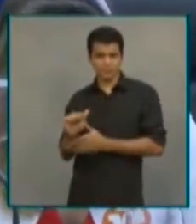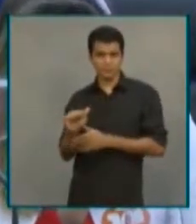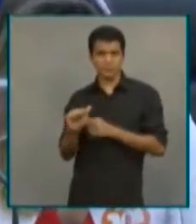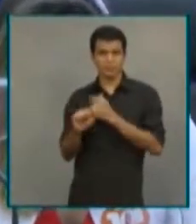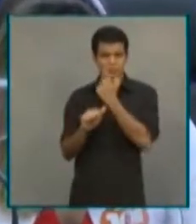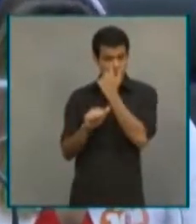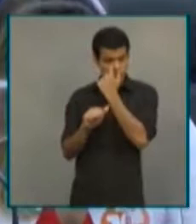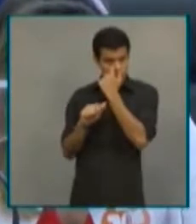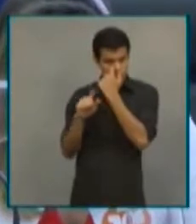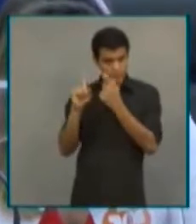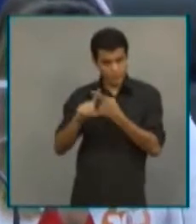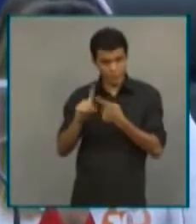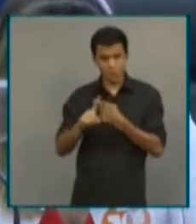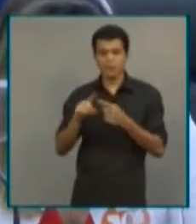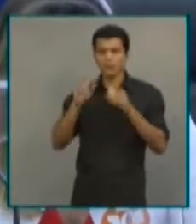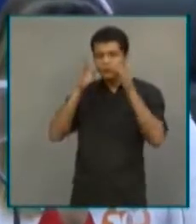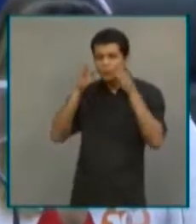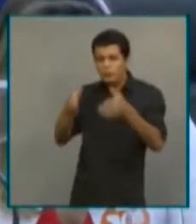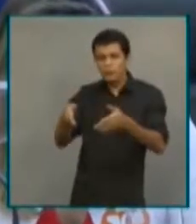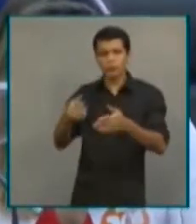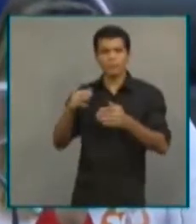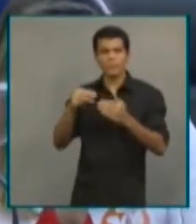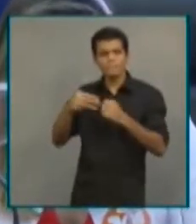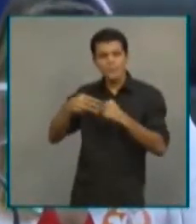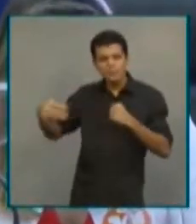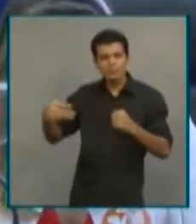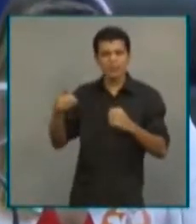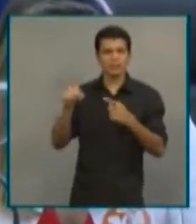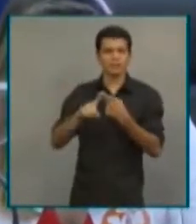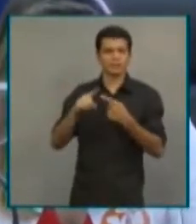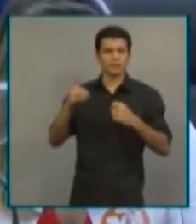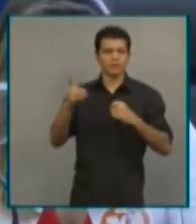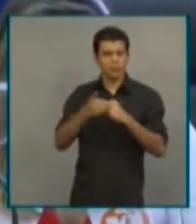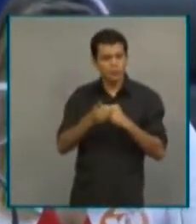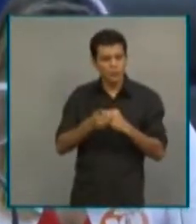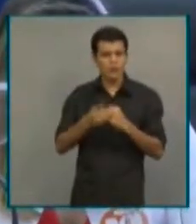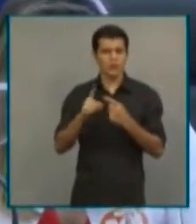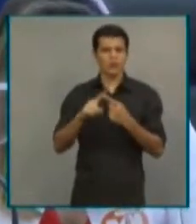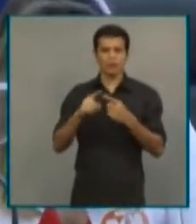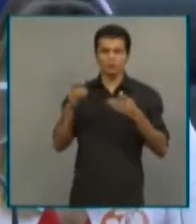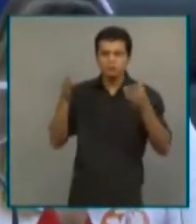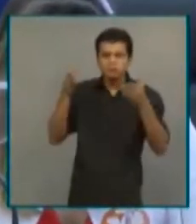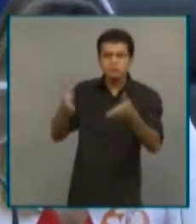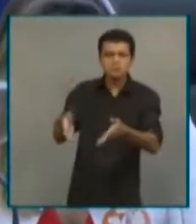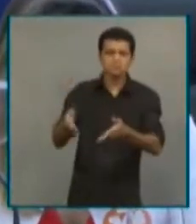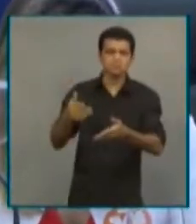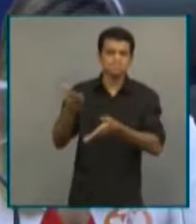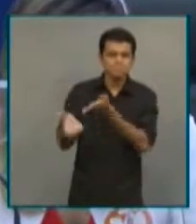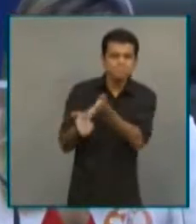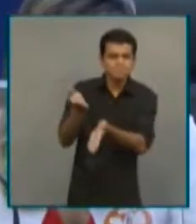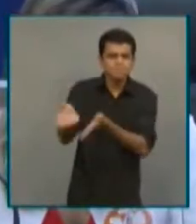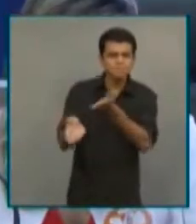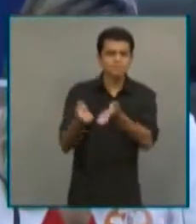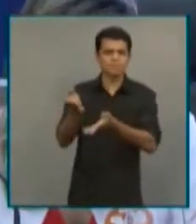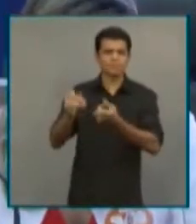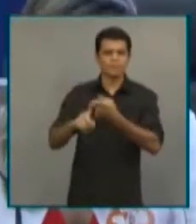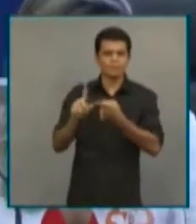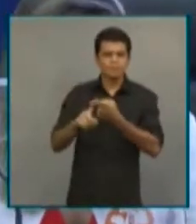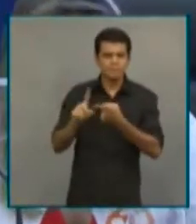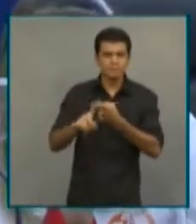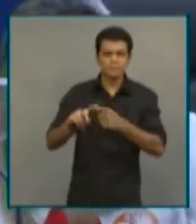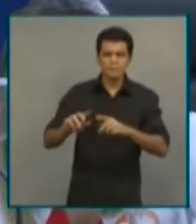doutorado para essa jovem advocacia, que deu suporte para o seu escritório no modelo de coworking,